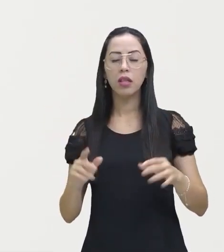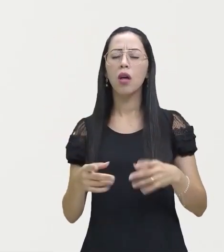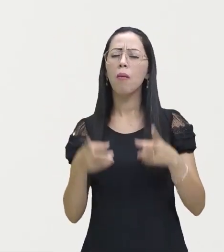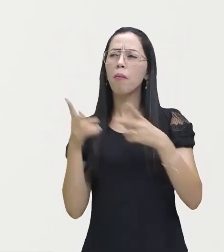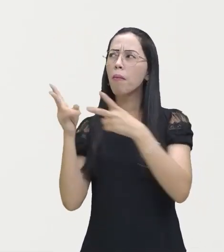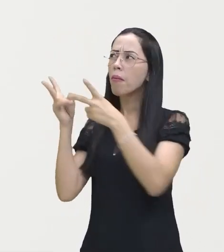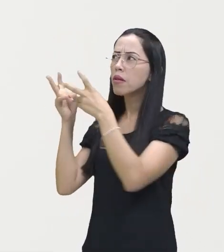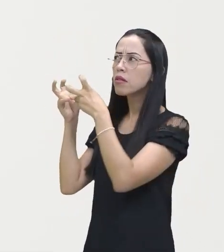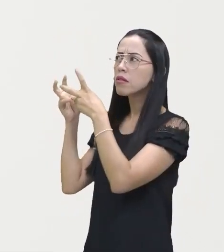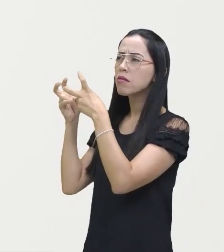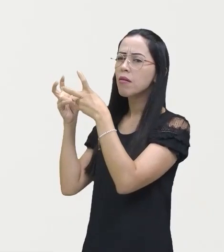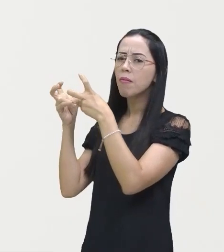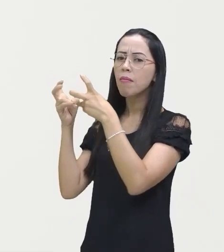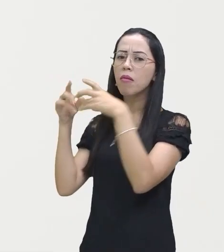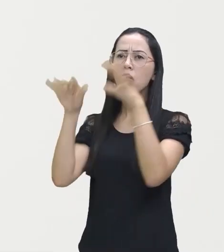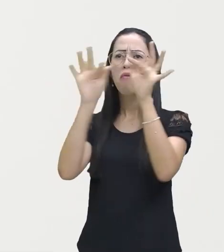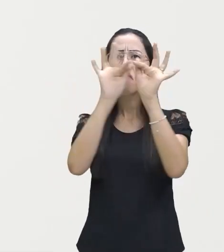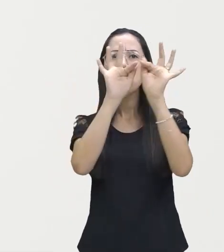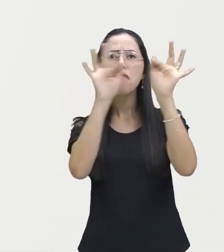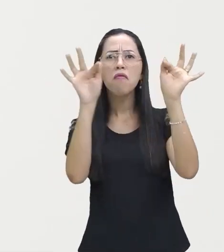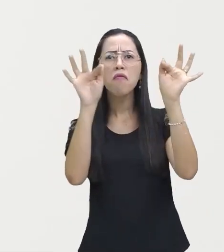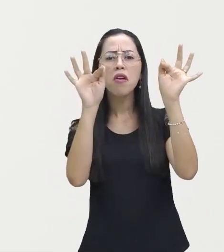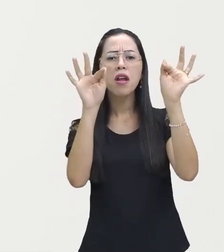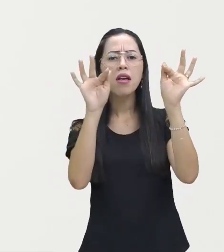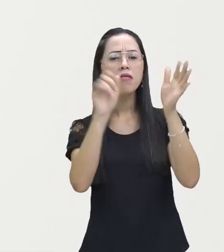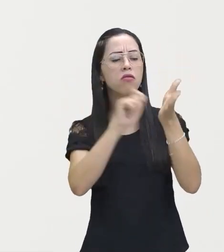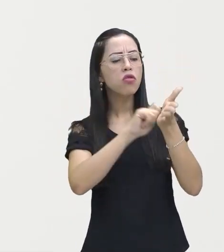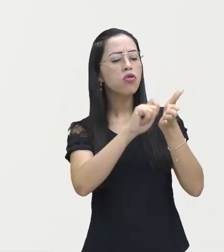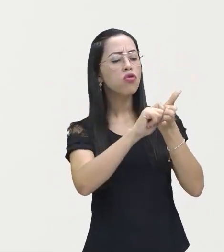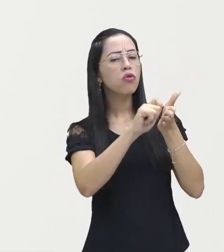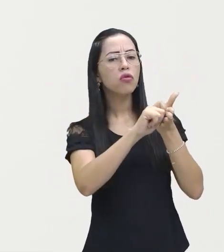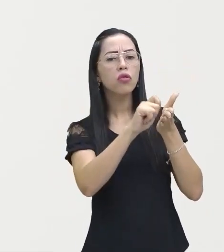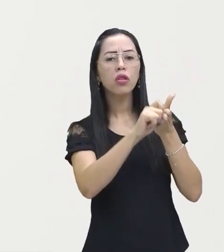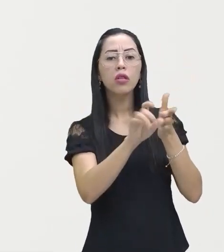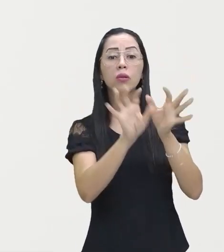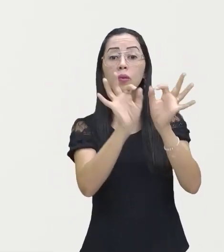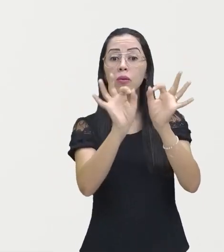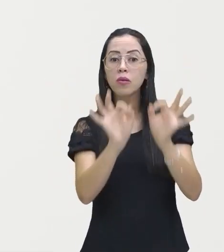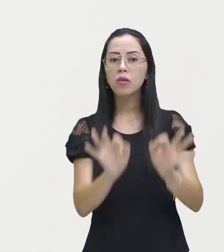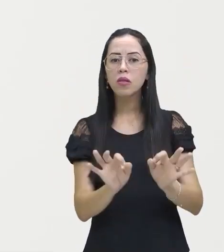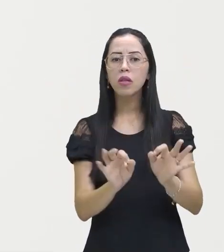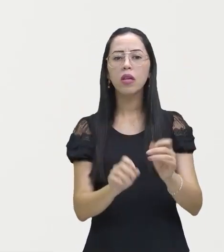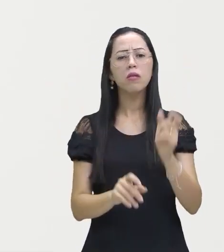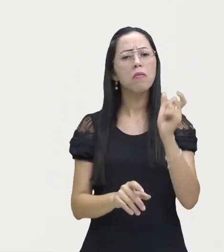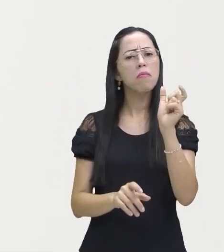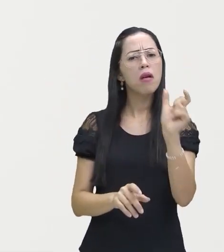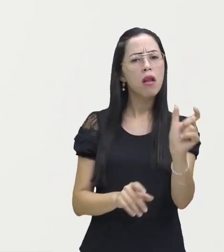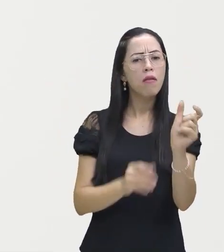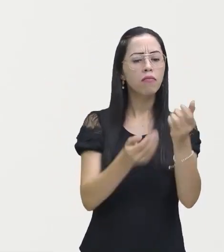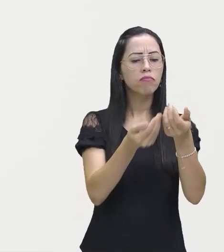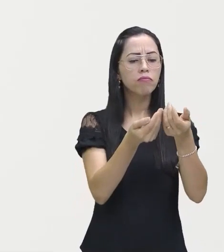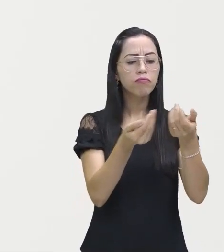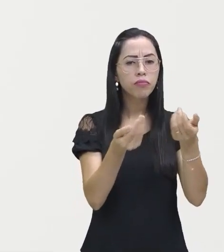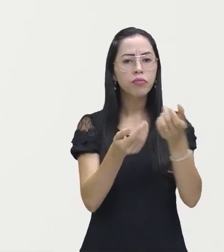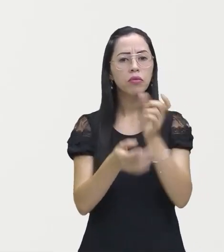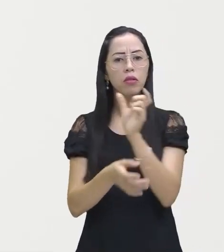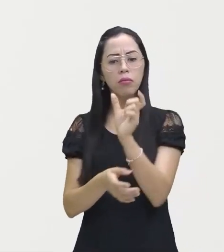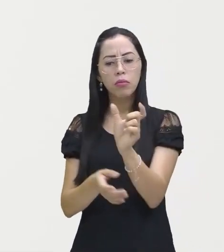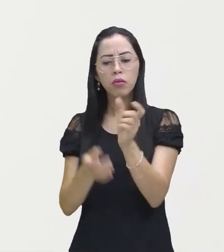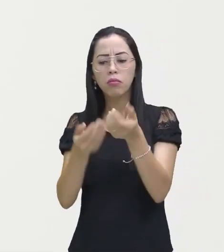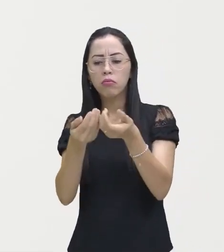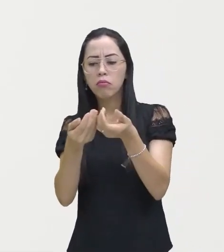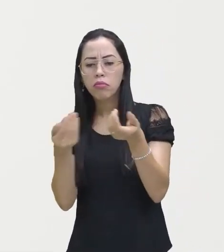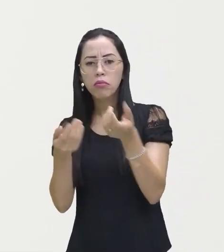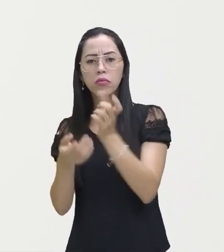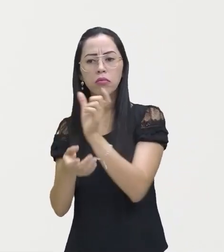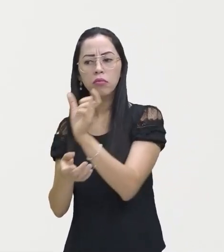corretamente quando ela, entre uma palavra e outra, ela tem esse espaço que são as pausas. E